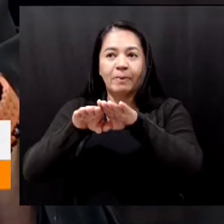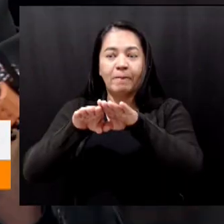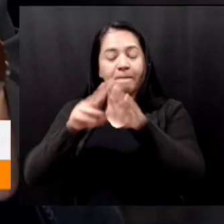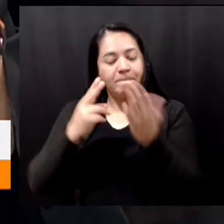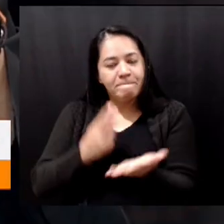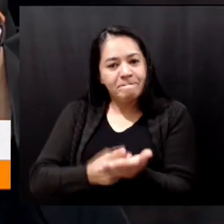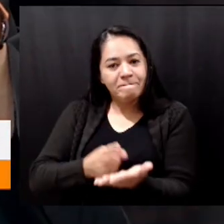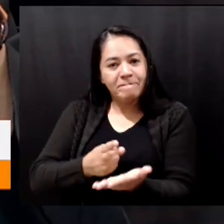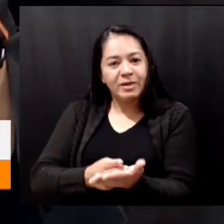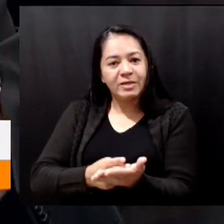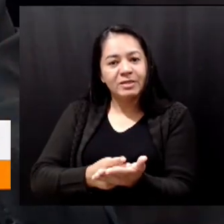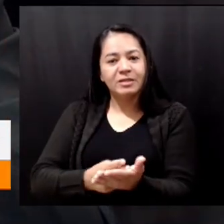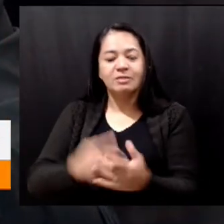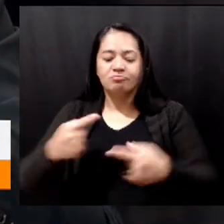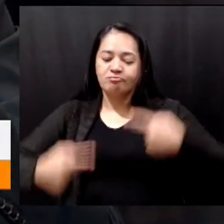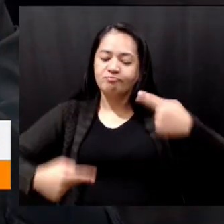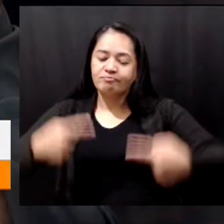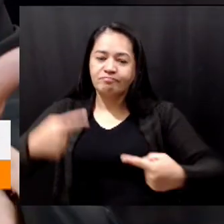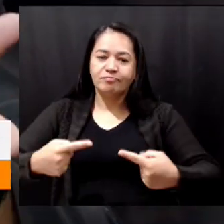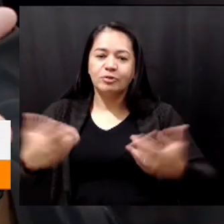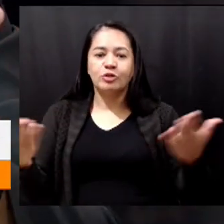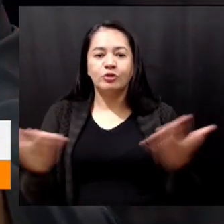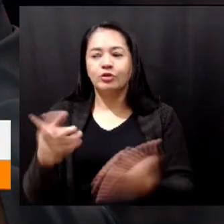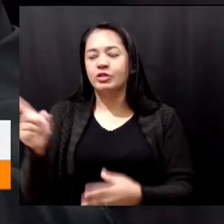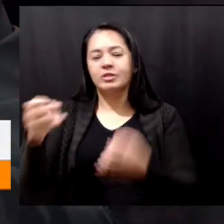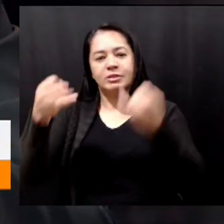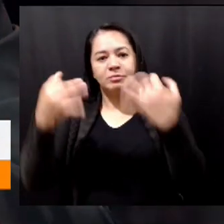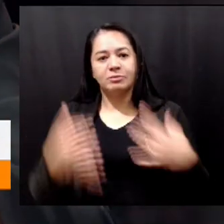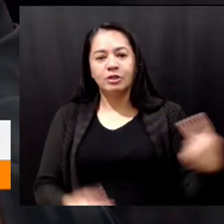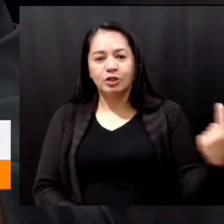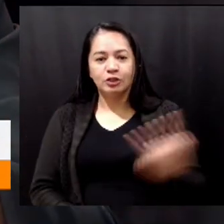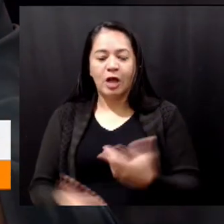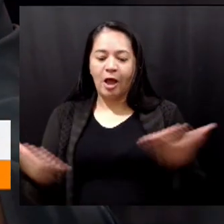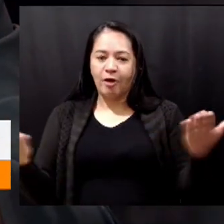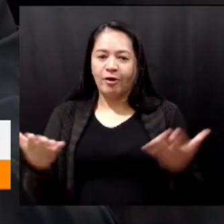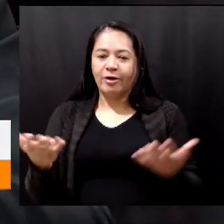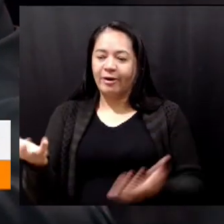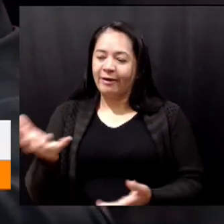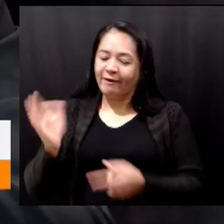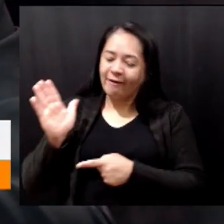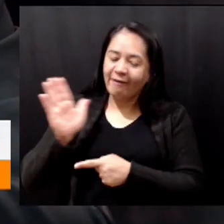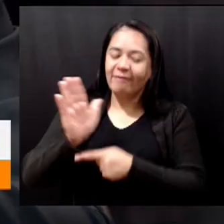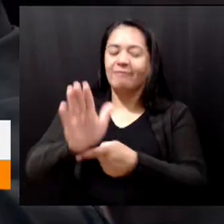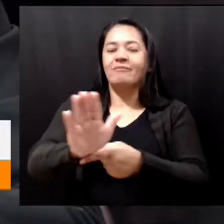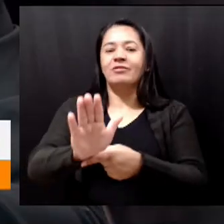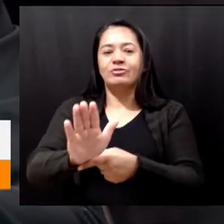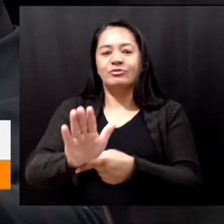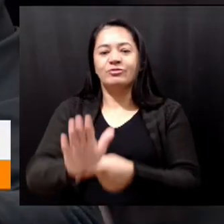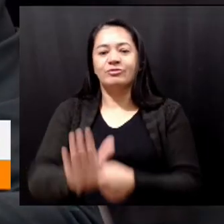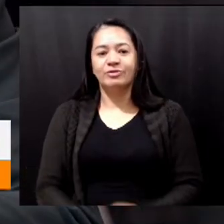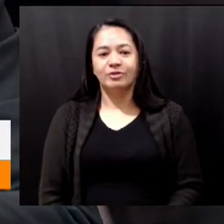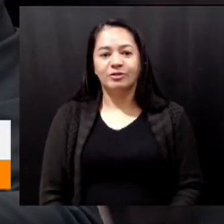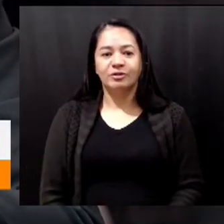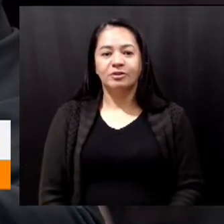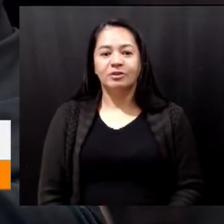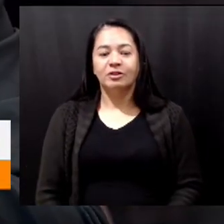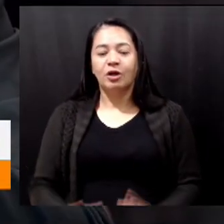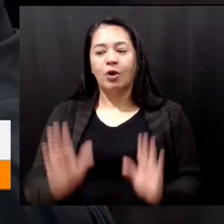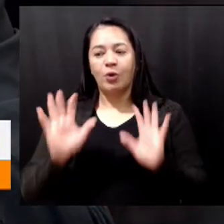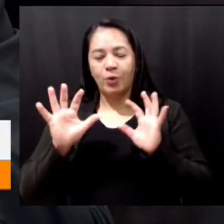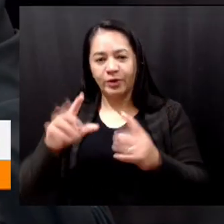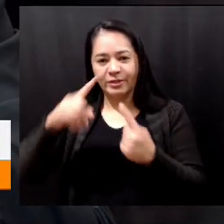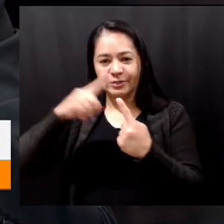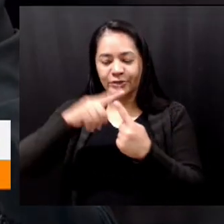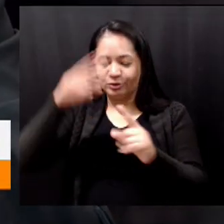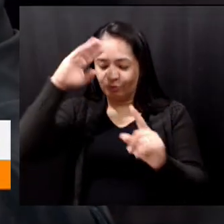E hoje eles falam, não, a gente agora quer ajudar. Então, com esse tipo de honraria que foi feita, eu